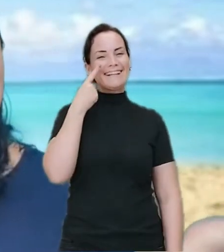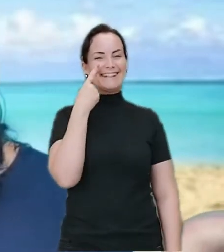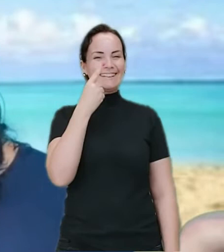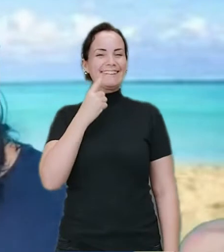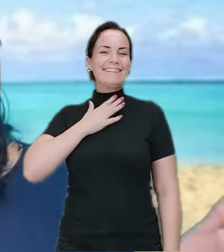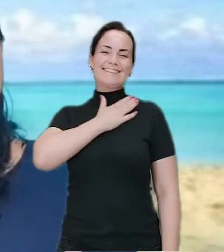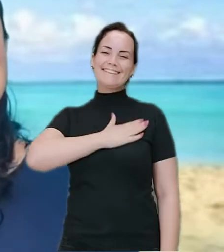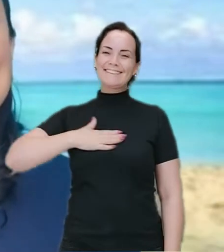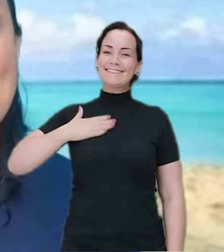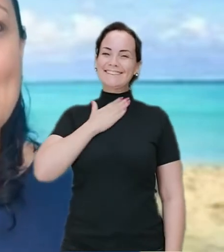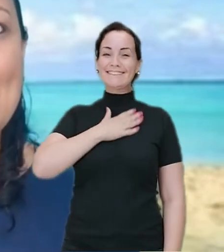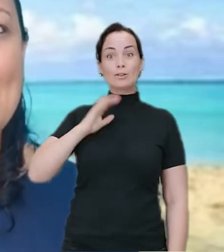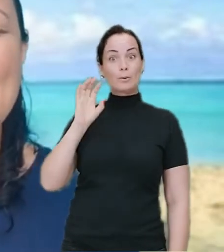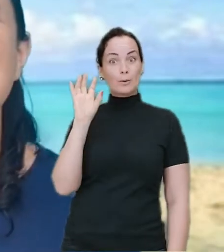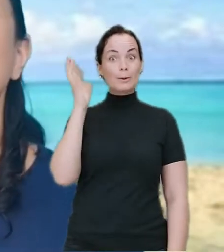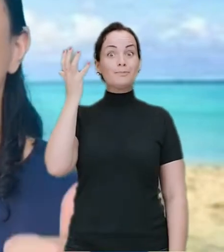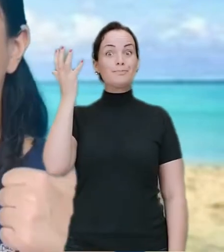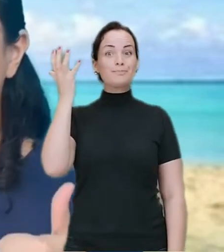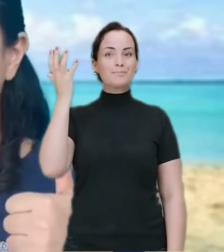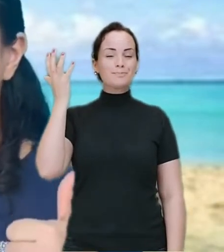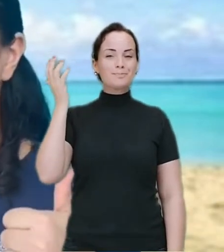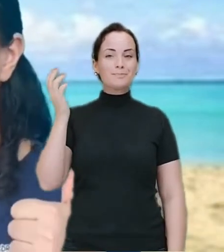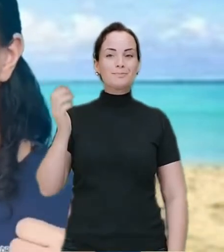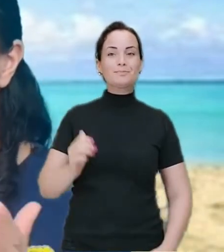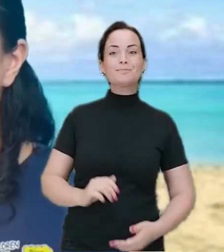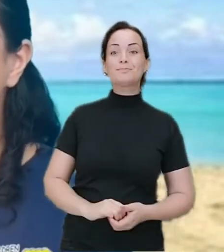esse clima. Summer.